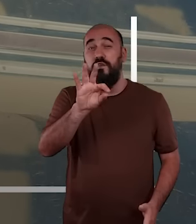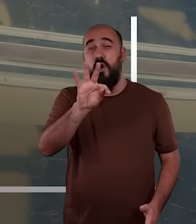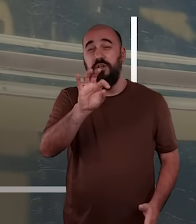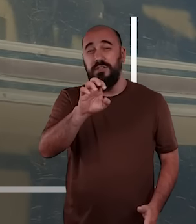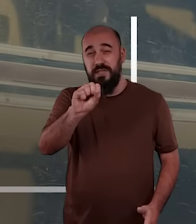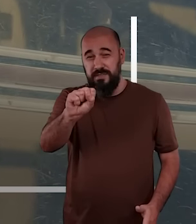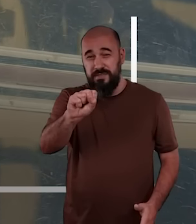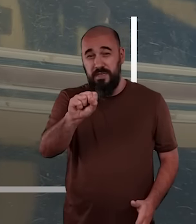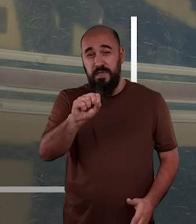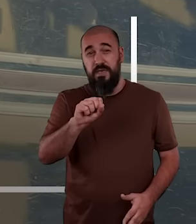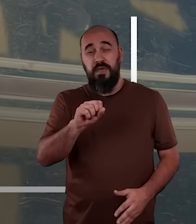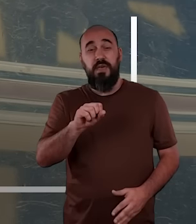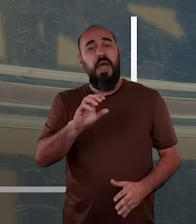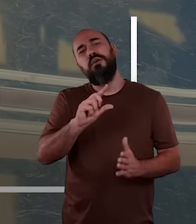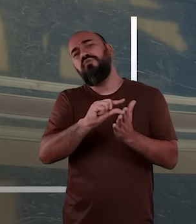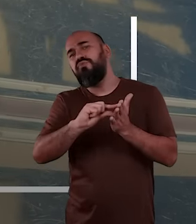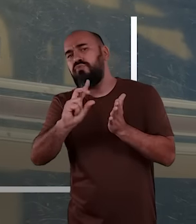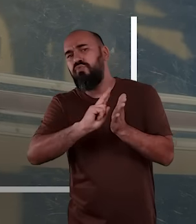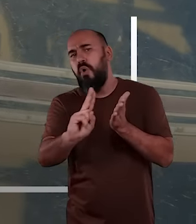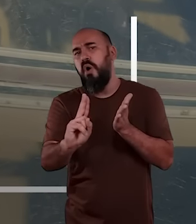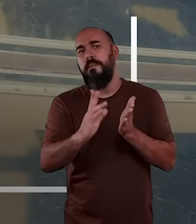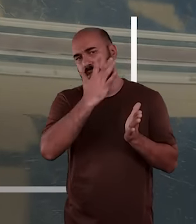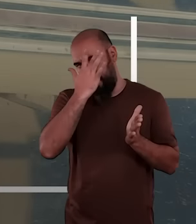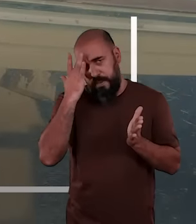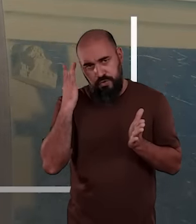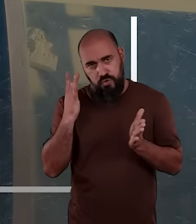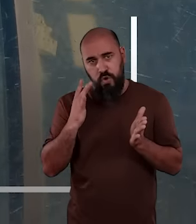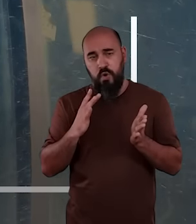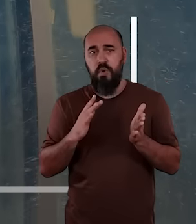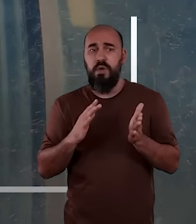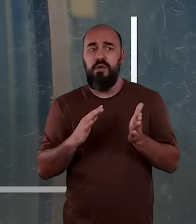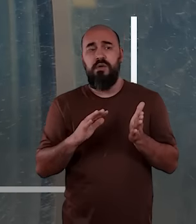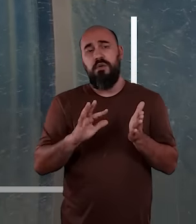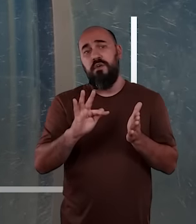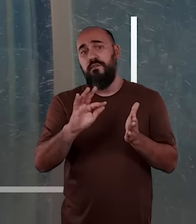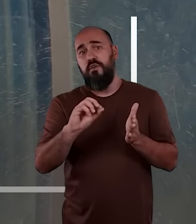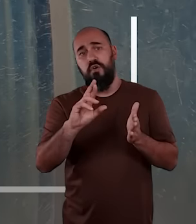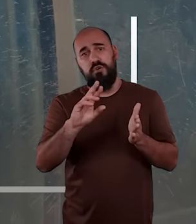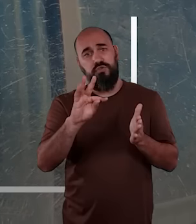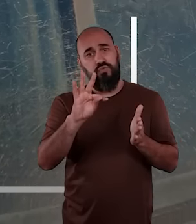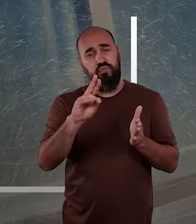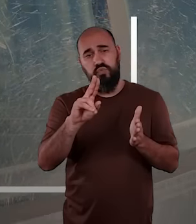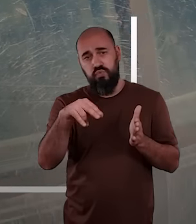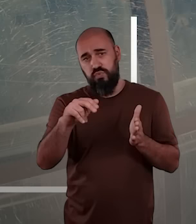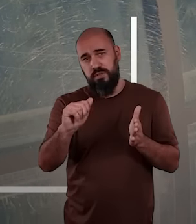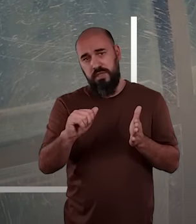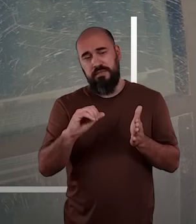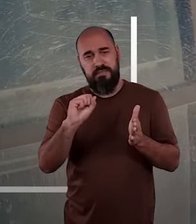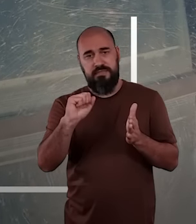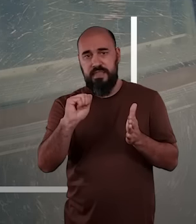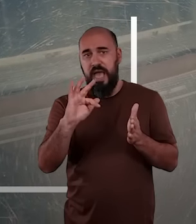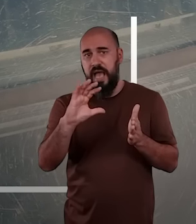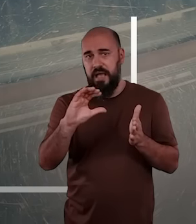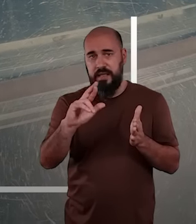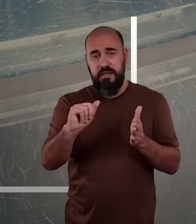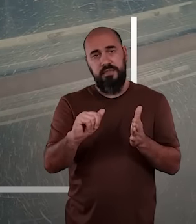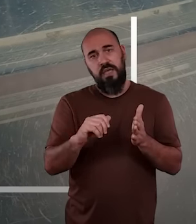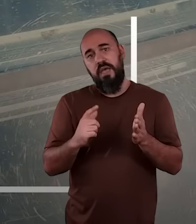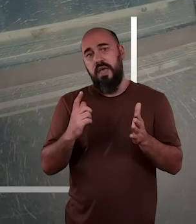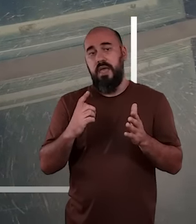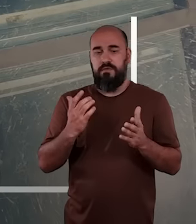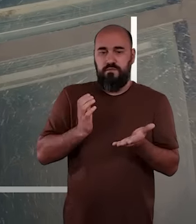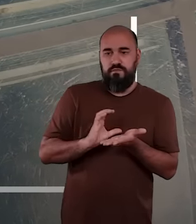da pessoa logo em cima. Embaixo tem também Fortuna et Sacra, a deusa que ele homenageou com a coluna